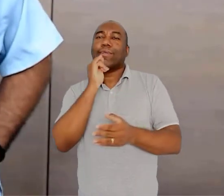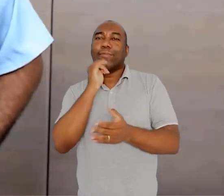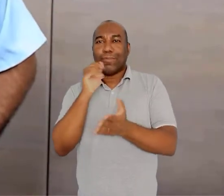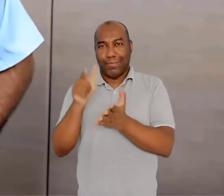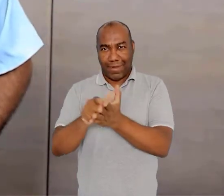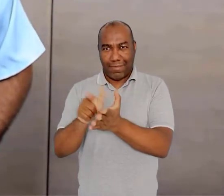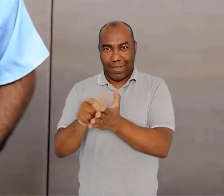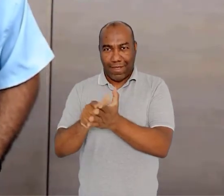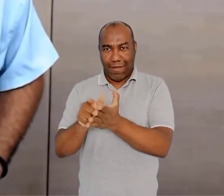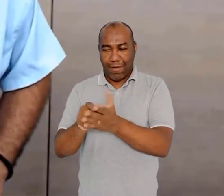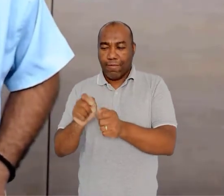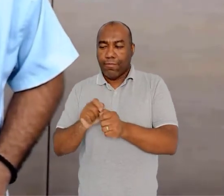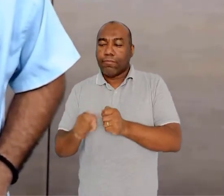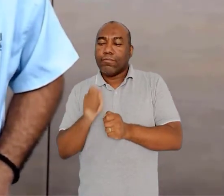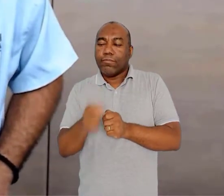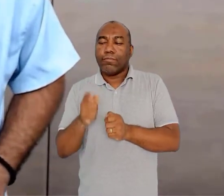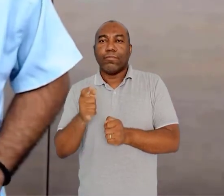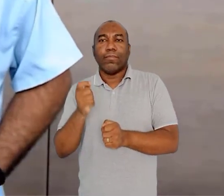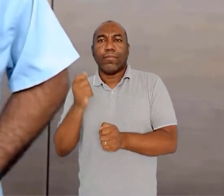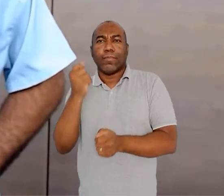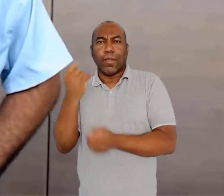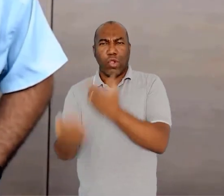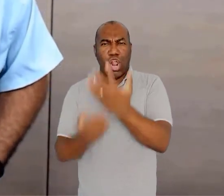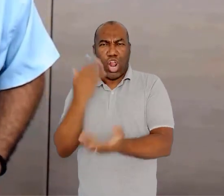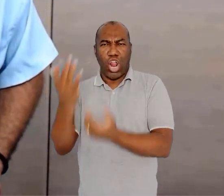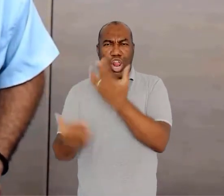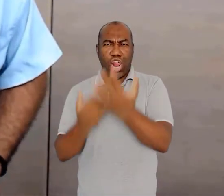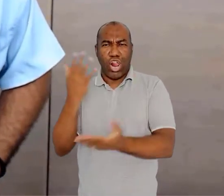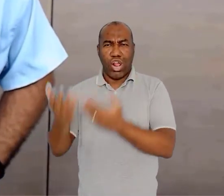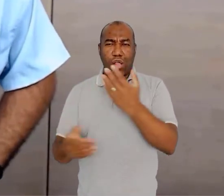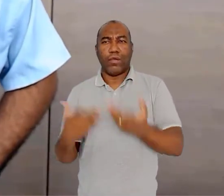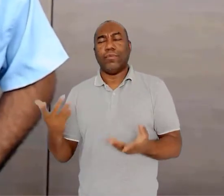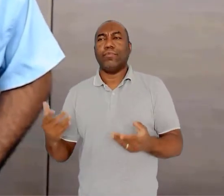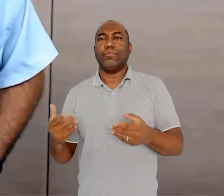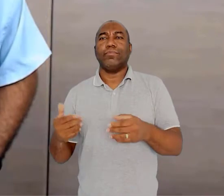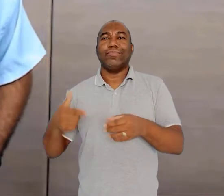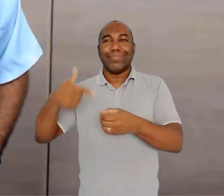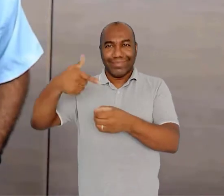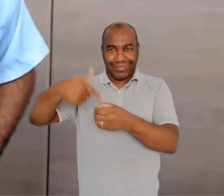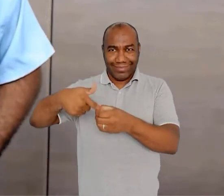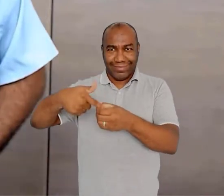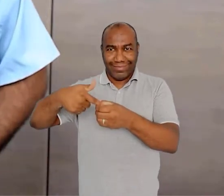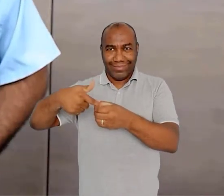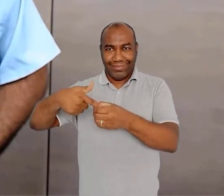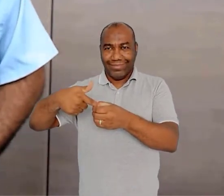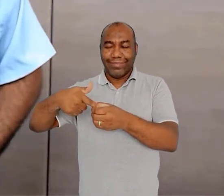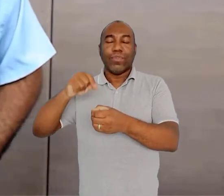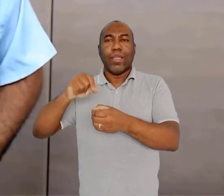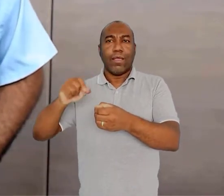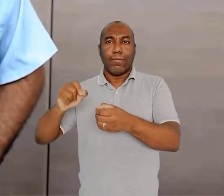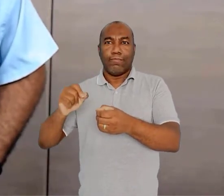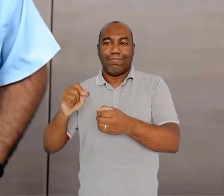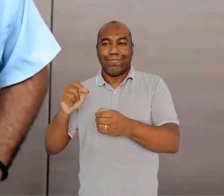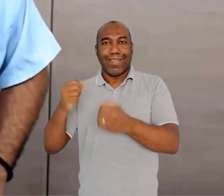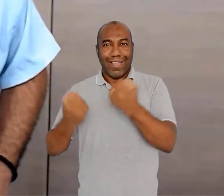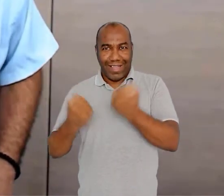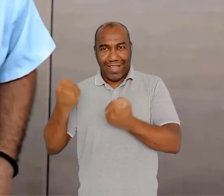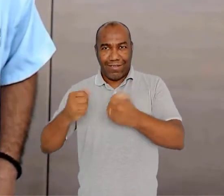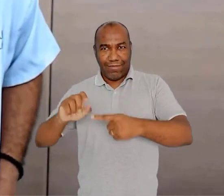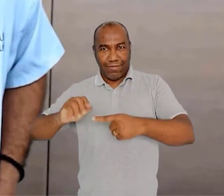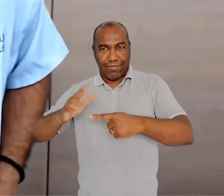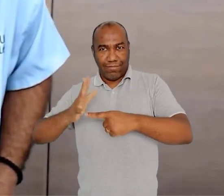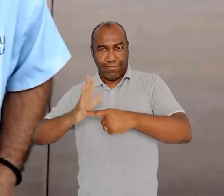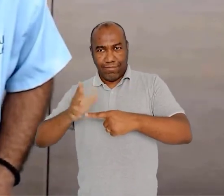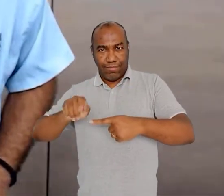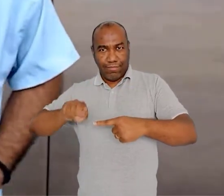vela, a queima do etanol, da gasolina. Eu ia ensinar vocês a fazer a compensação de gasolina para etanol. Então, a gente vai começar a caminhar agora no